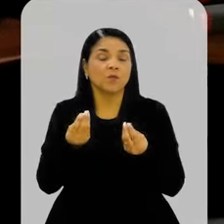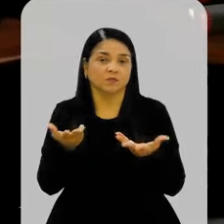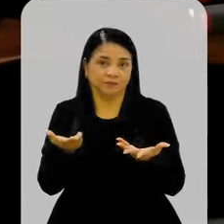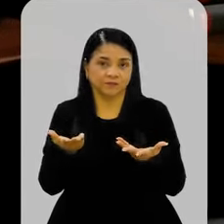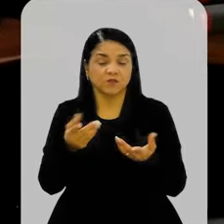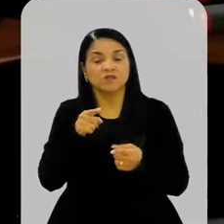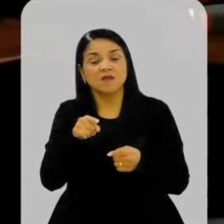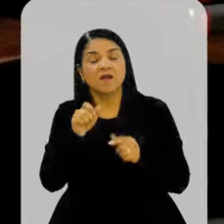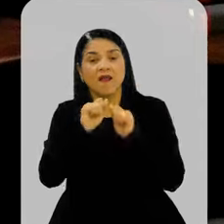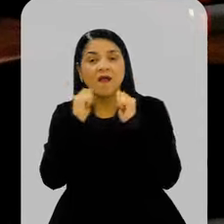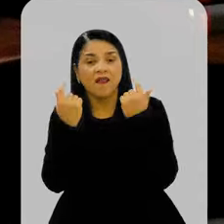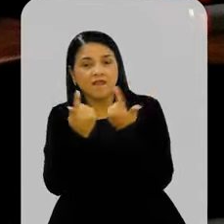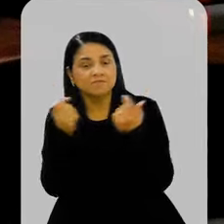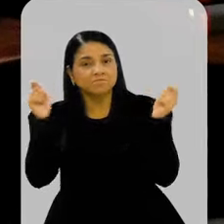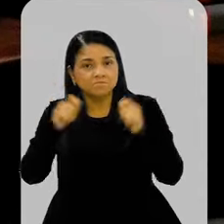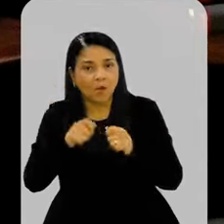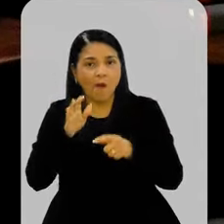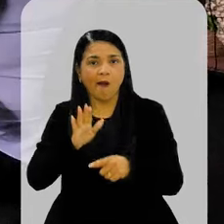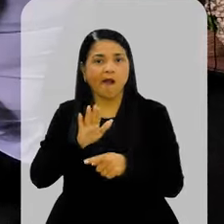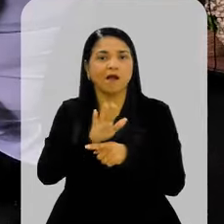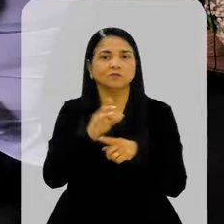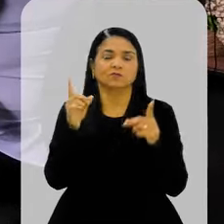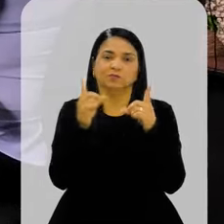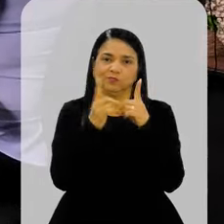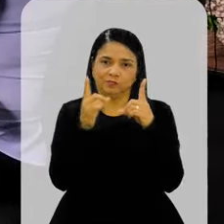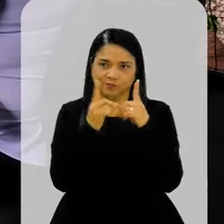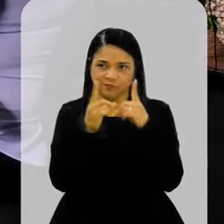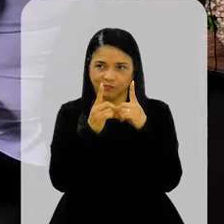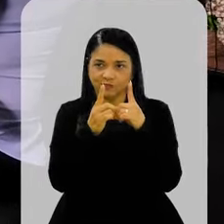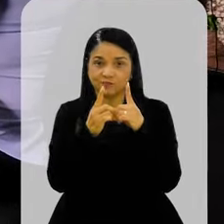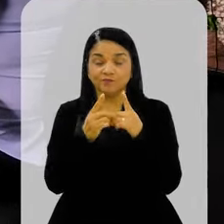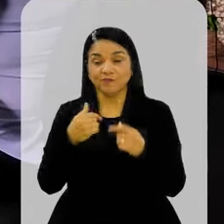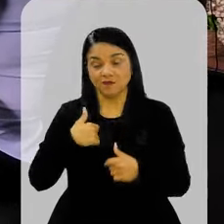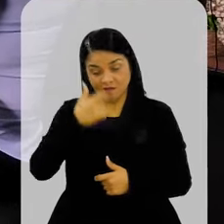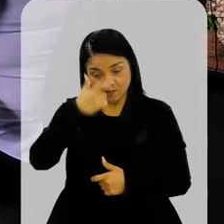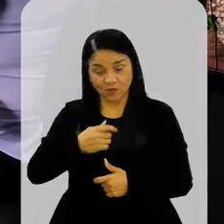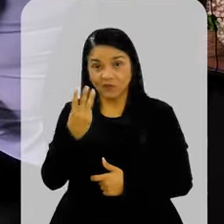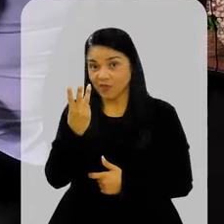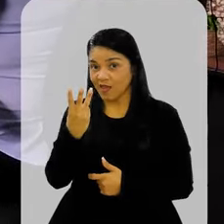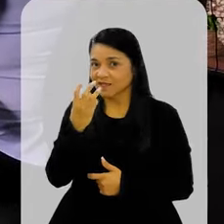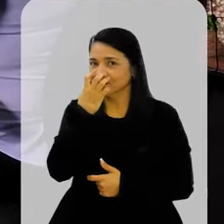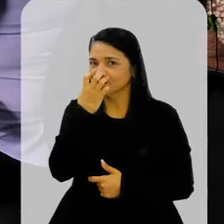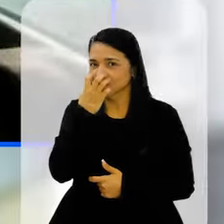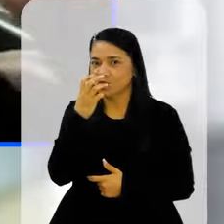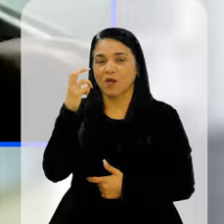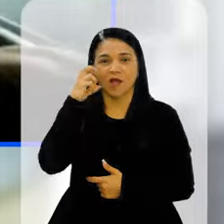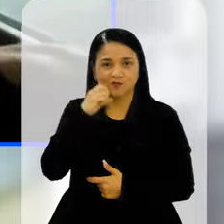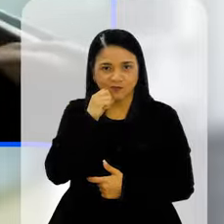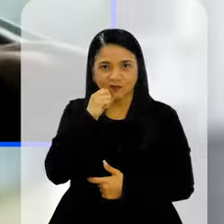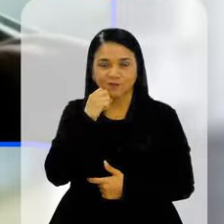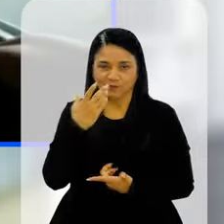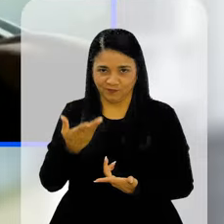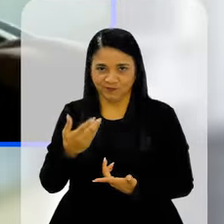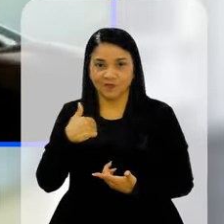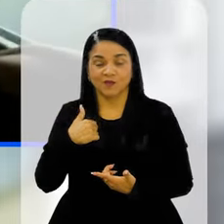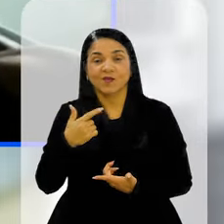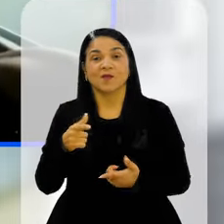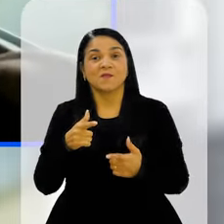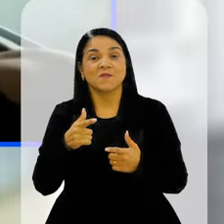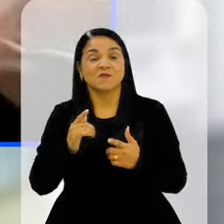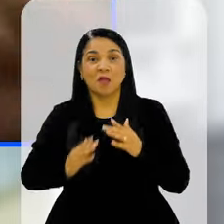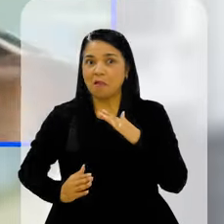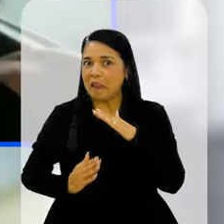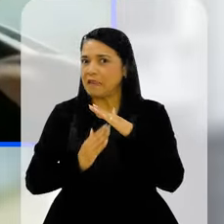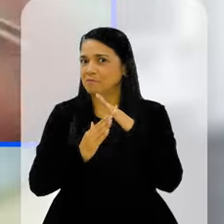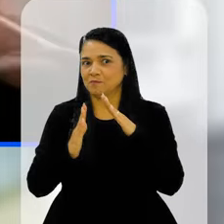né? De que forma a Alerj pode fazer, a senhora pode contribuir para melhorar esse atendimento? Então, eu tenho três cachorrinhos adotados,